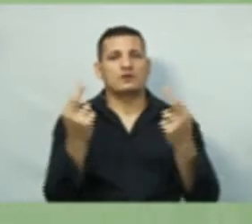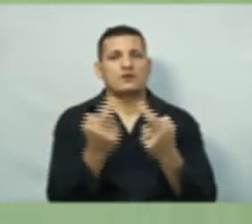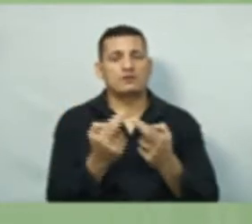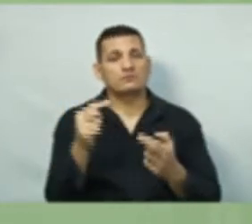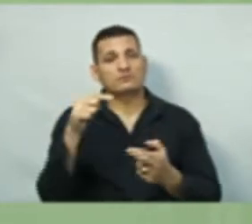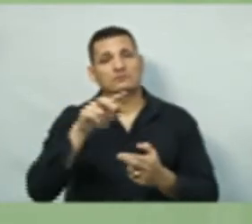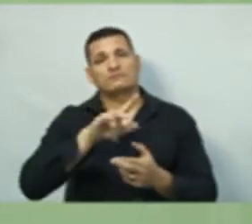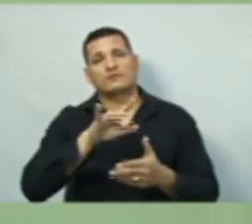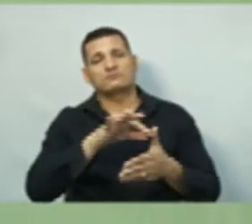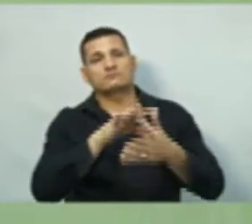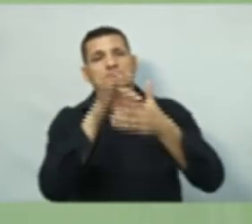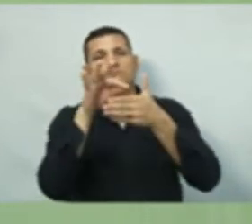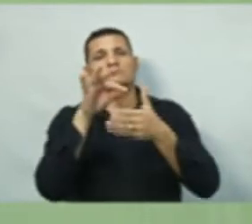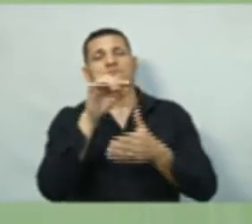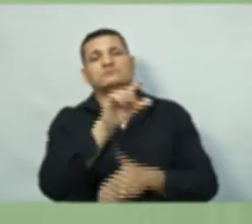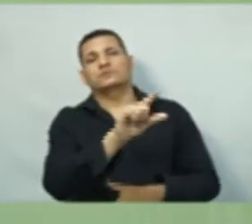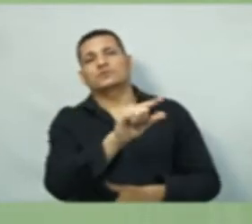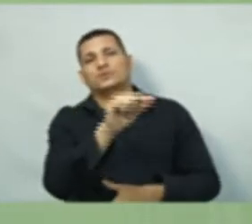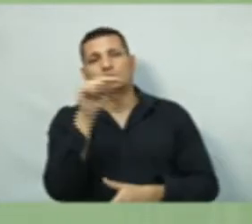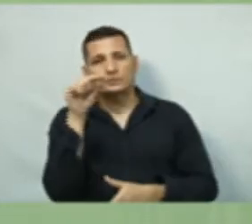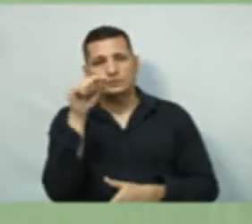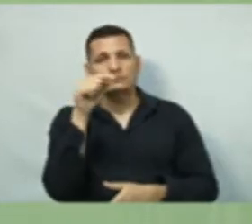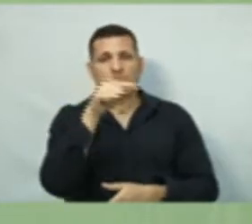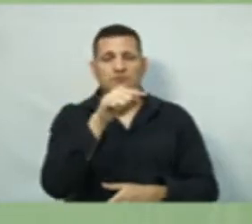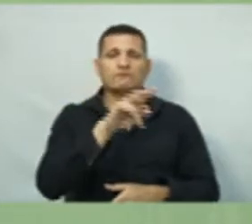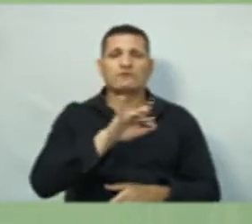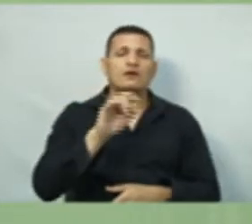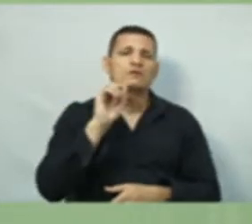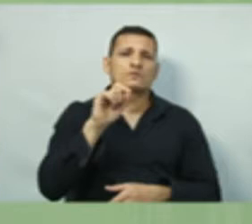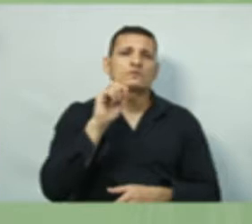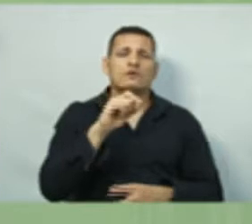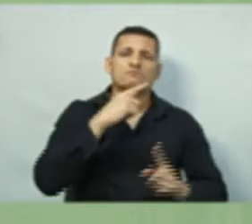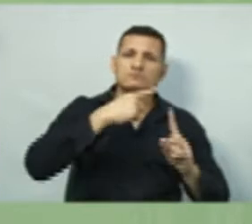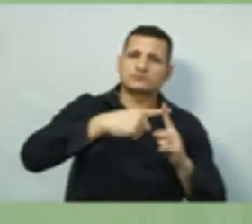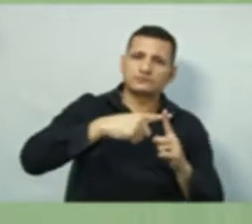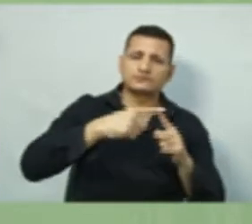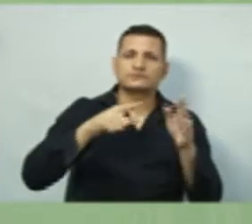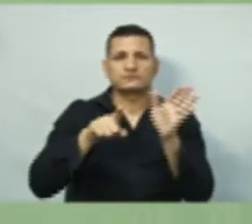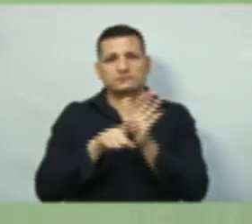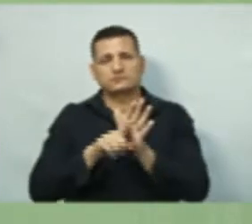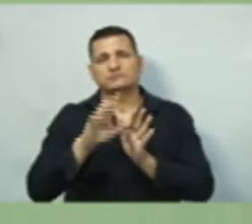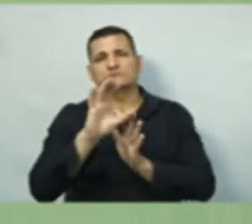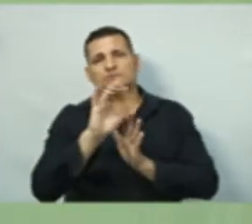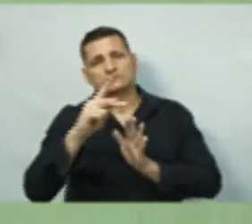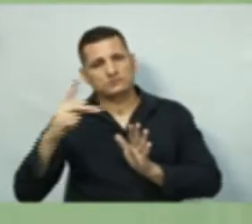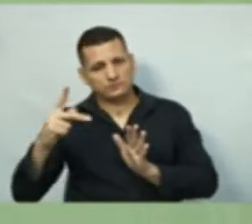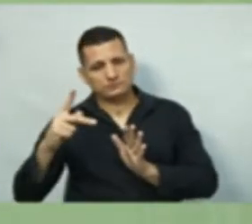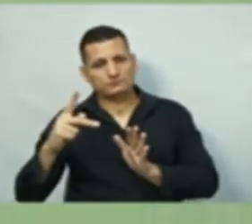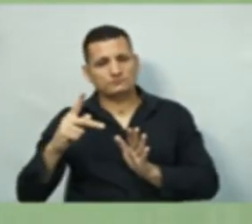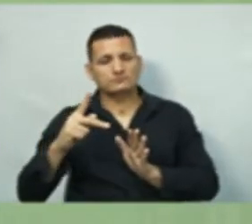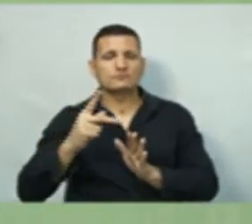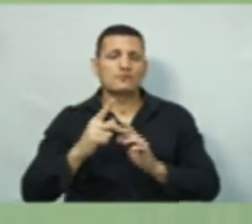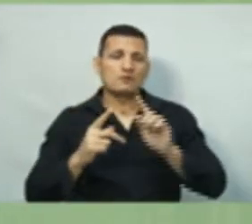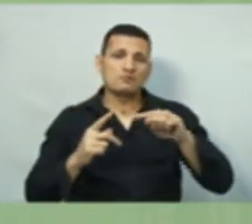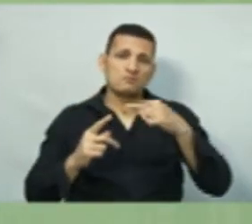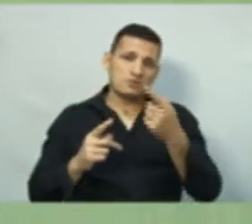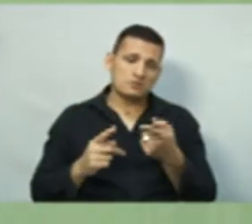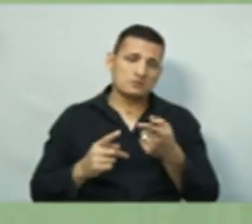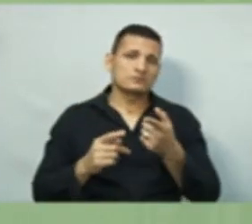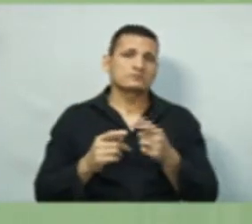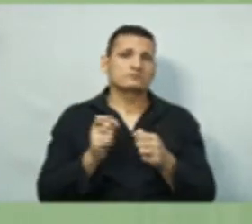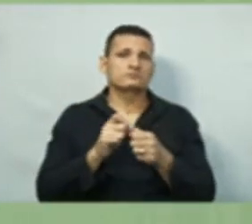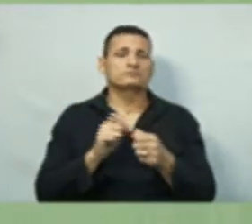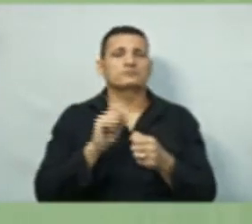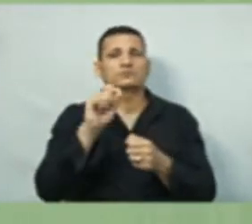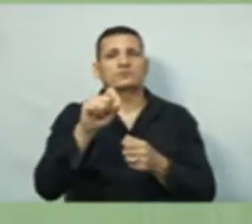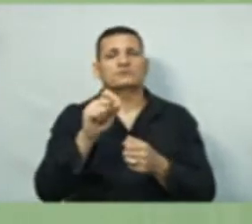de um liquidante que fará o levantamento de todos os créditos e débitos da sociedade. Depois será feita a